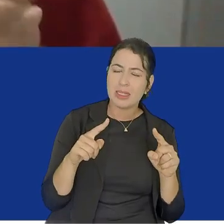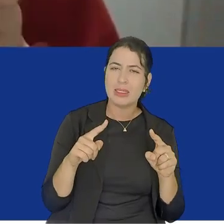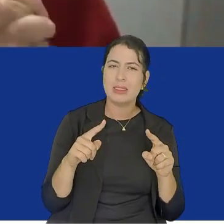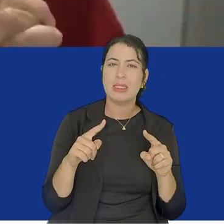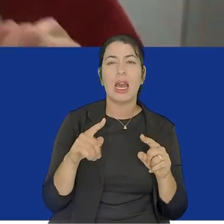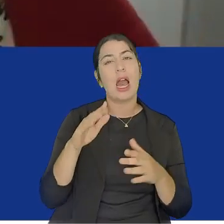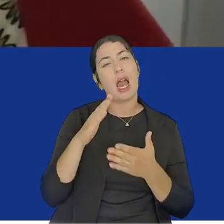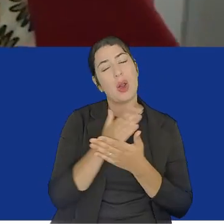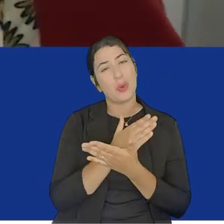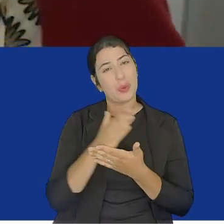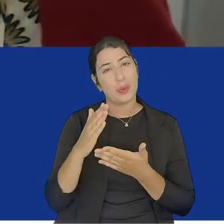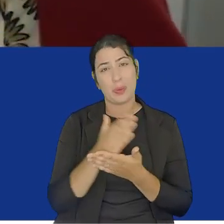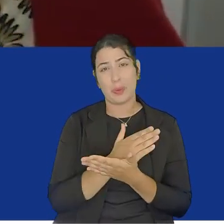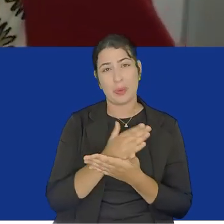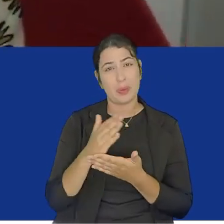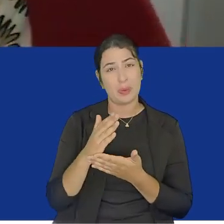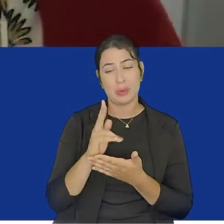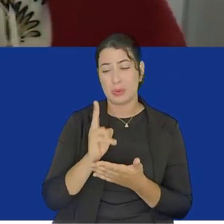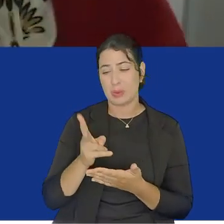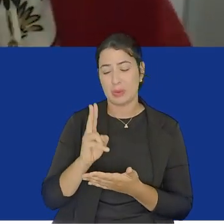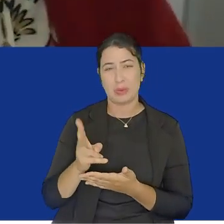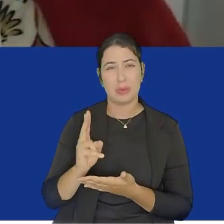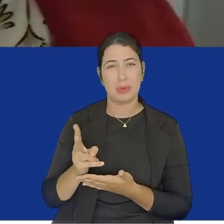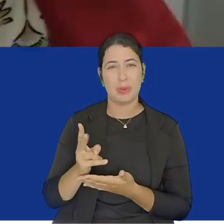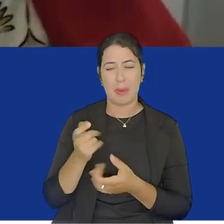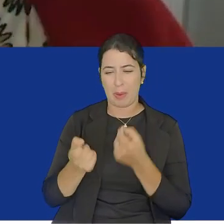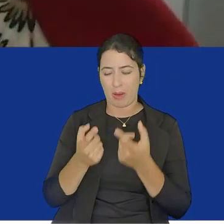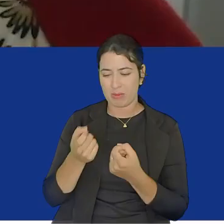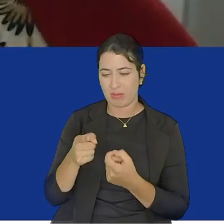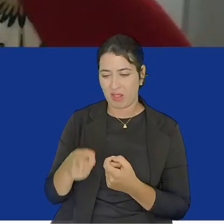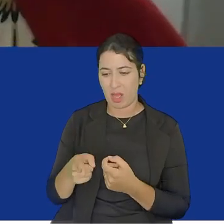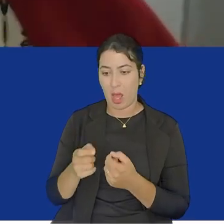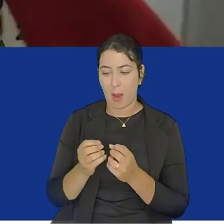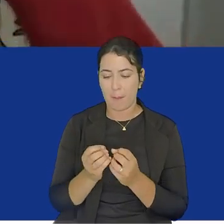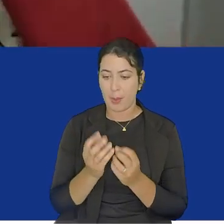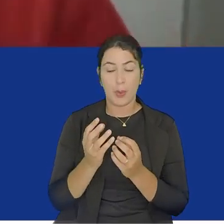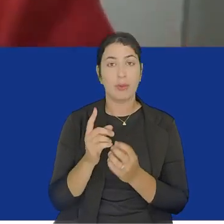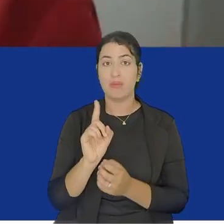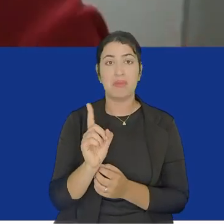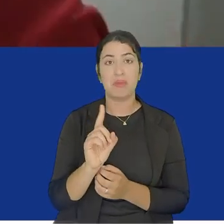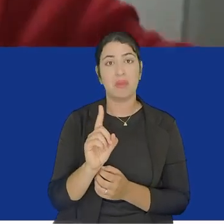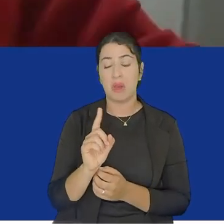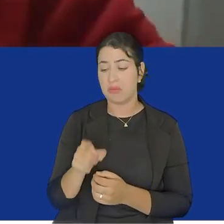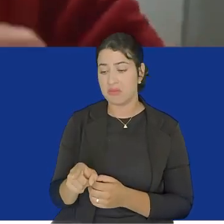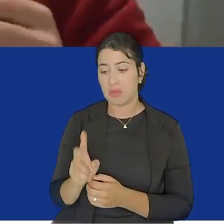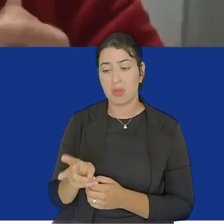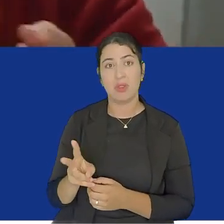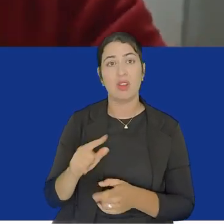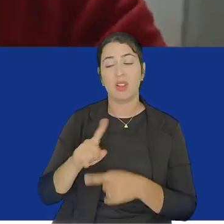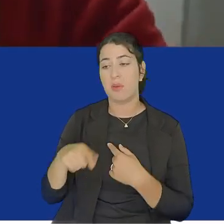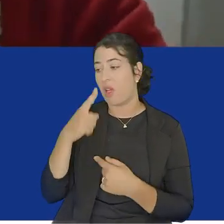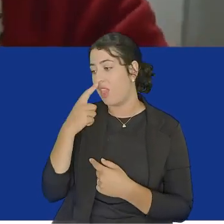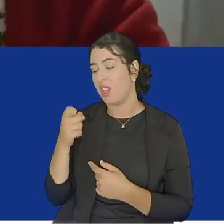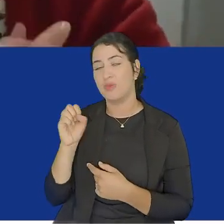estouram, e eles viram piruá, né? Que é aquele grão duro que não serve para nada, que acaba indo para o lixo. Então, eu acho que o processo